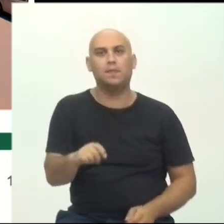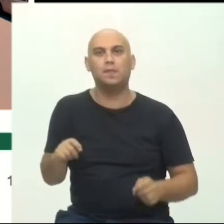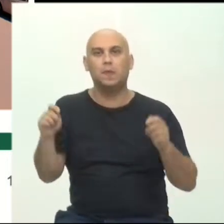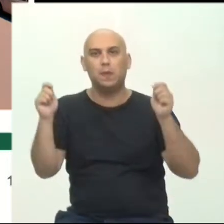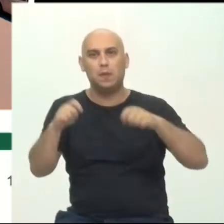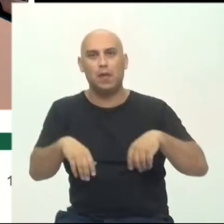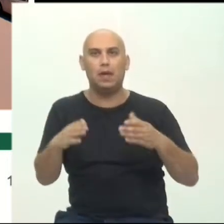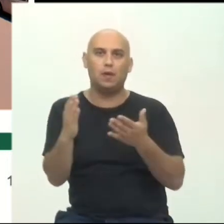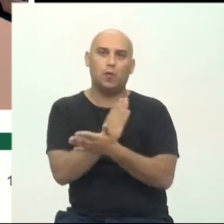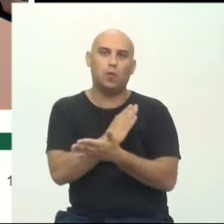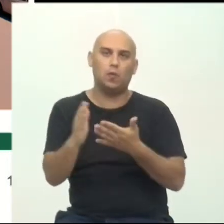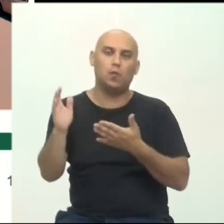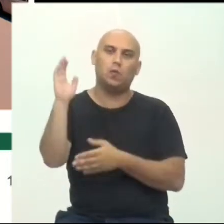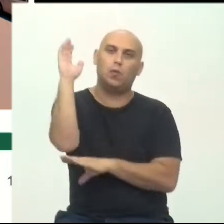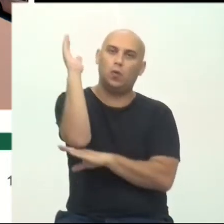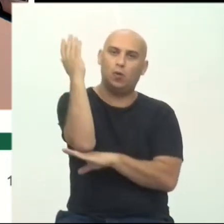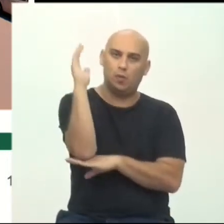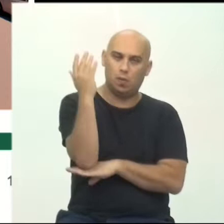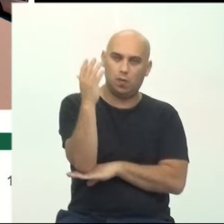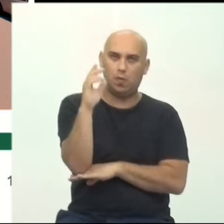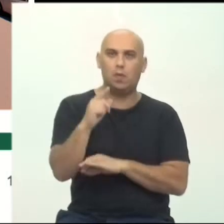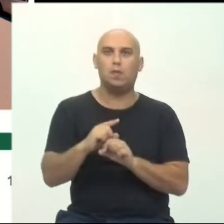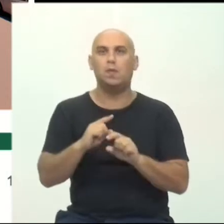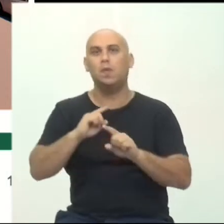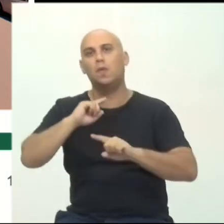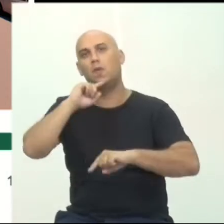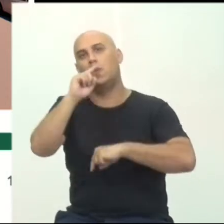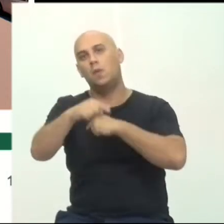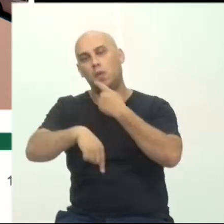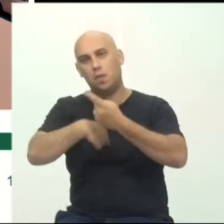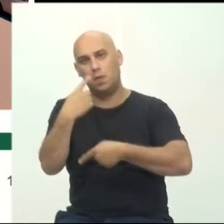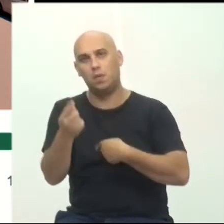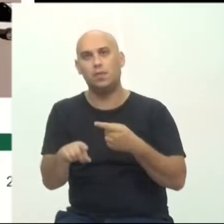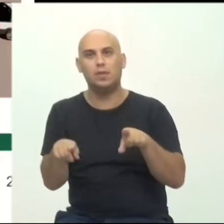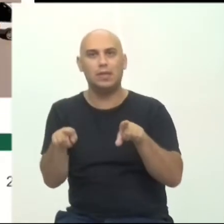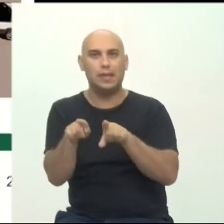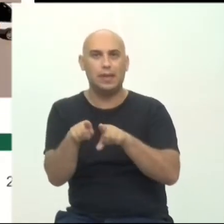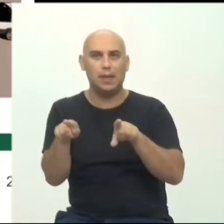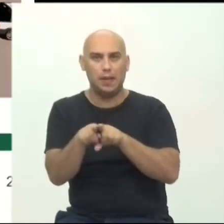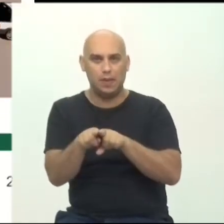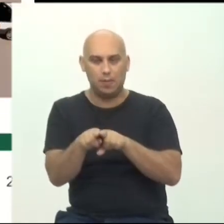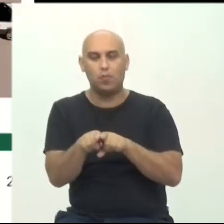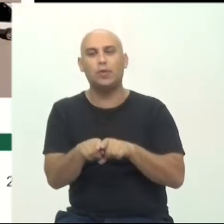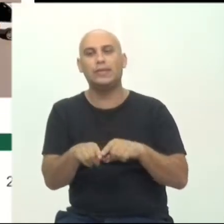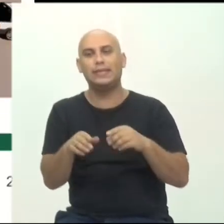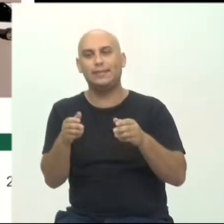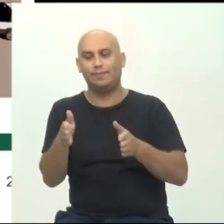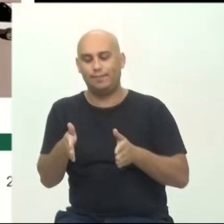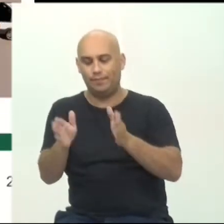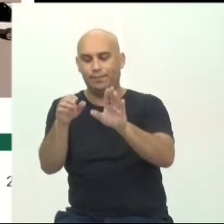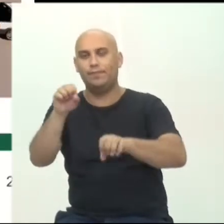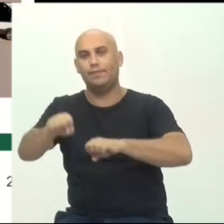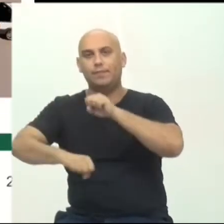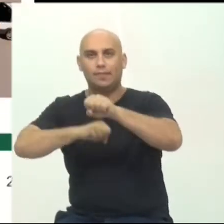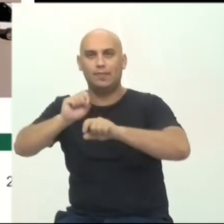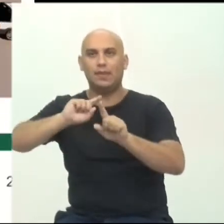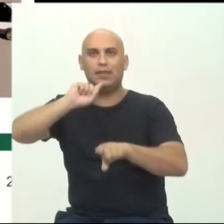plantio de algumas árvores, depois disso, a ciclovia, e aí sim o sistema viário.